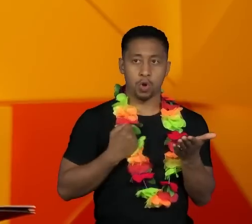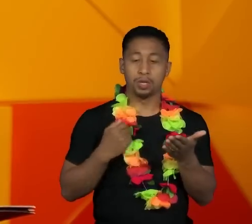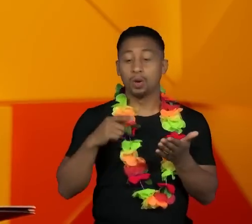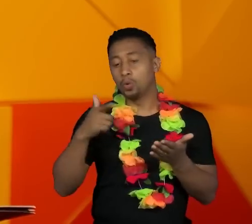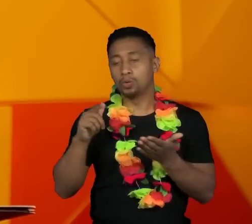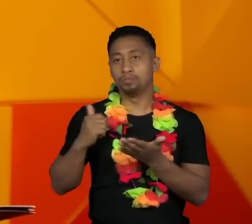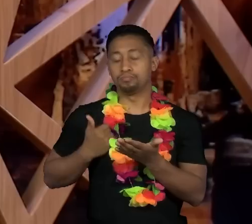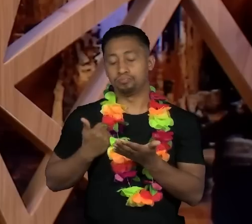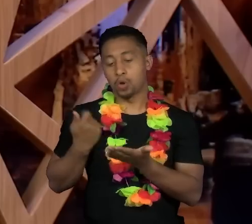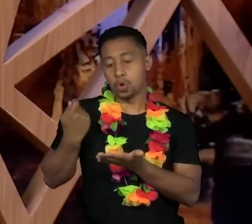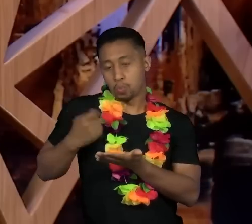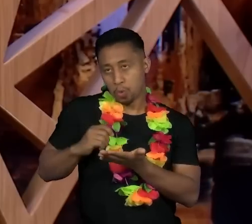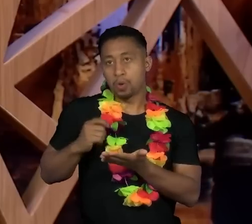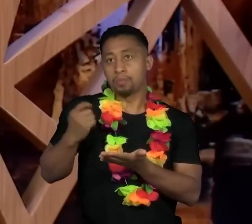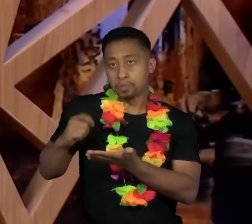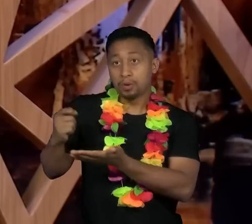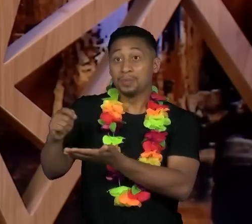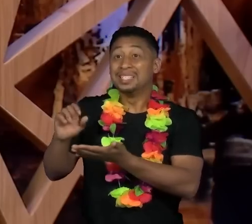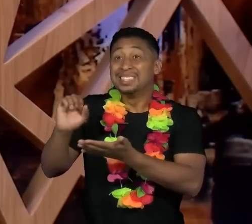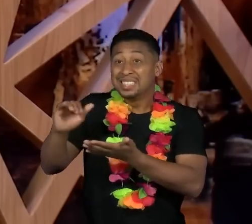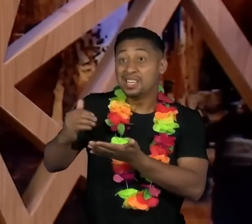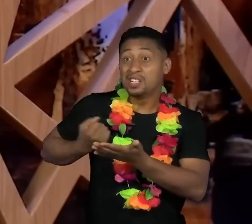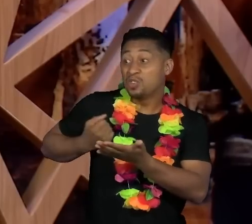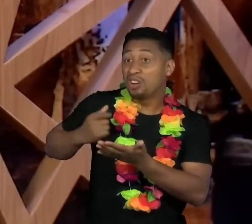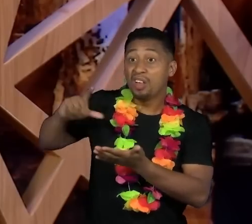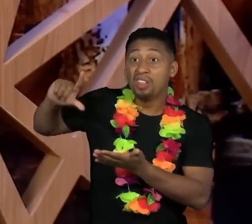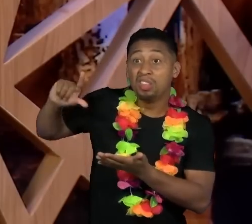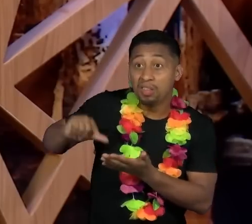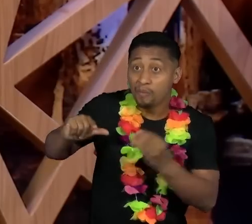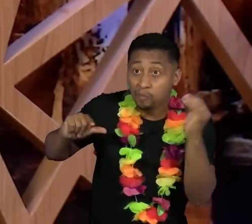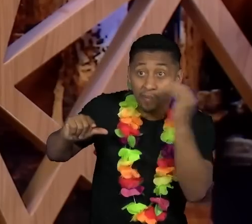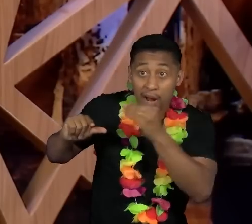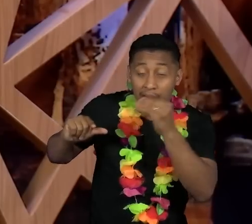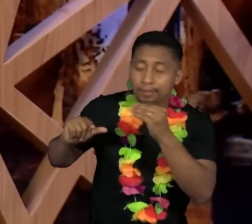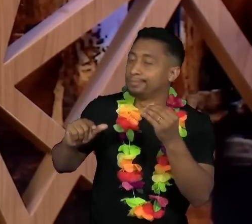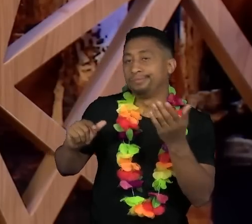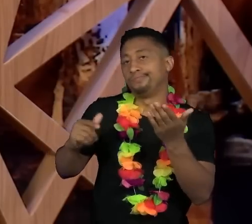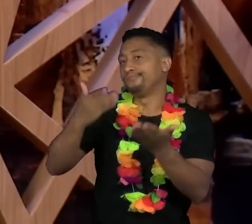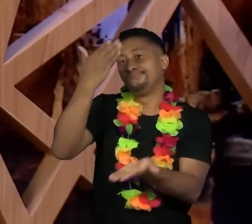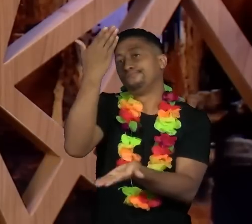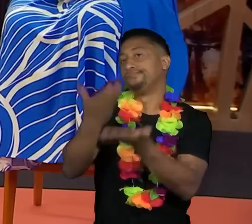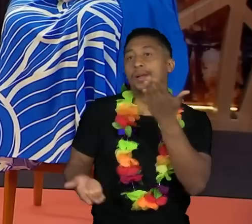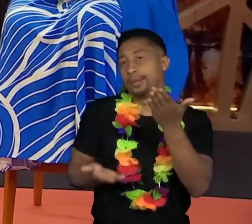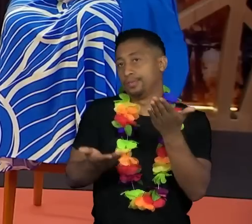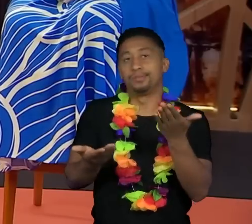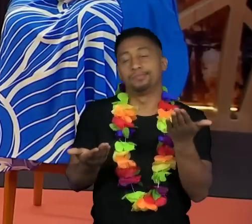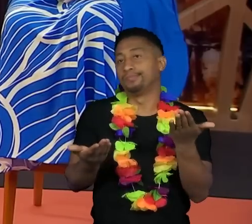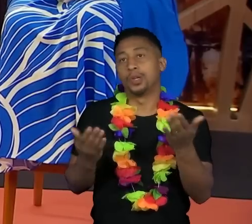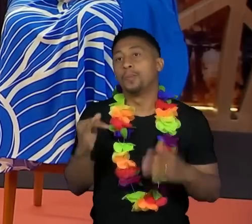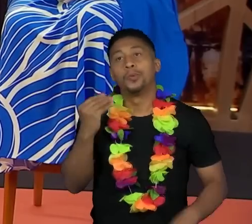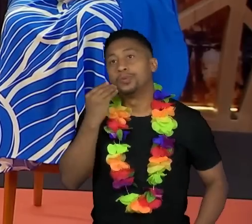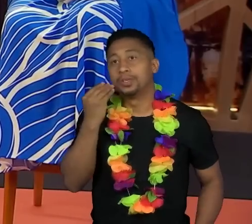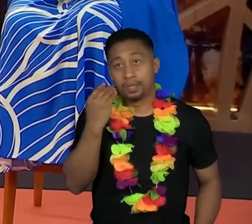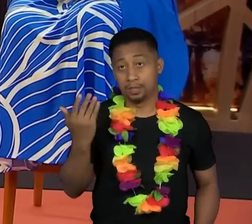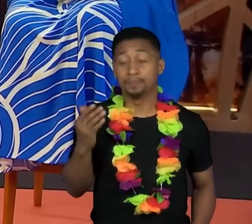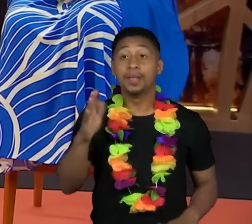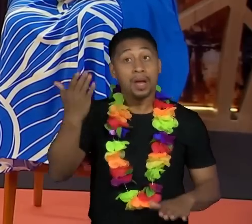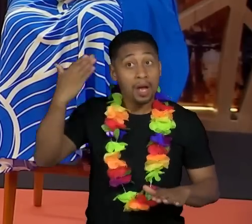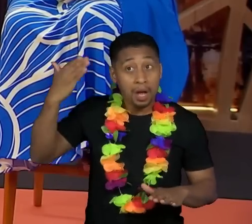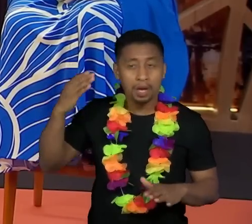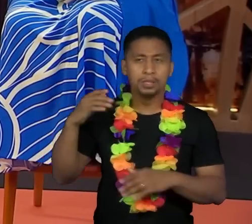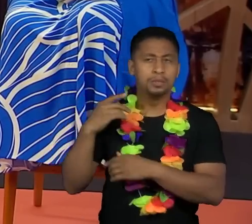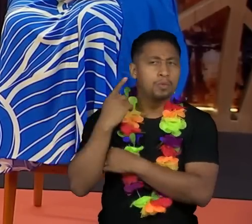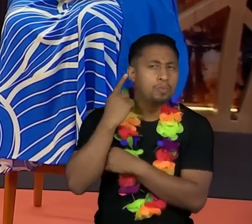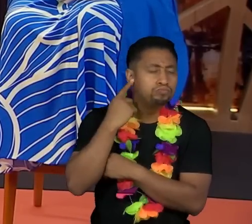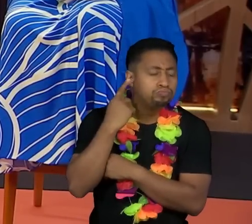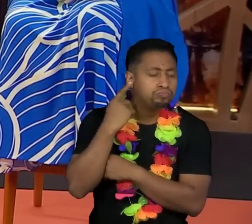na avenida. O ritmo... antigamente, a gente conhecia a escola de samba que estava vindo... Pela bateria. Exatamente. Uma bateria que não só